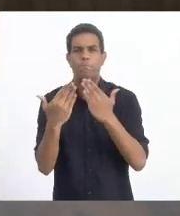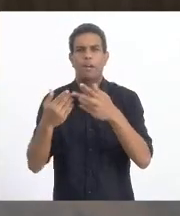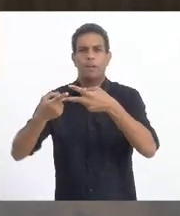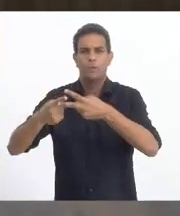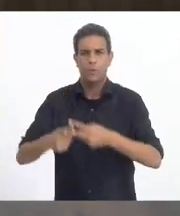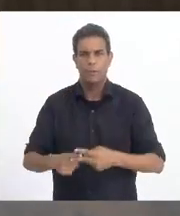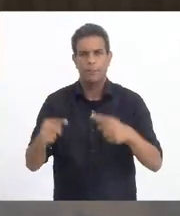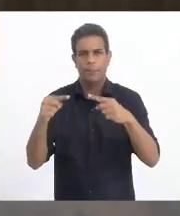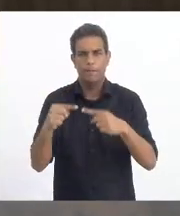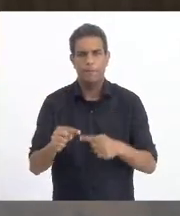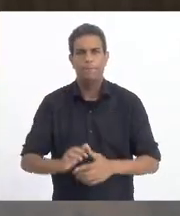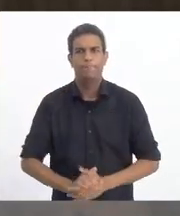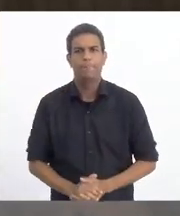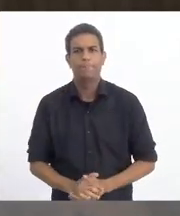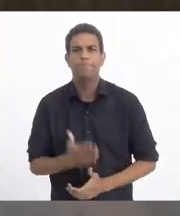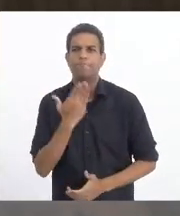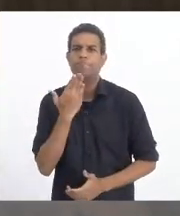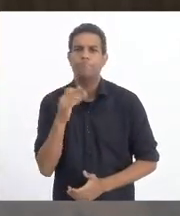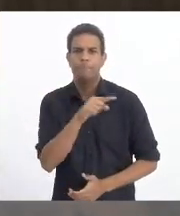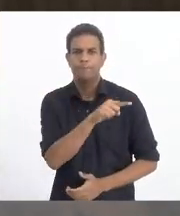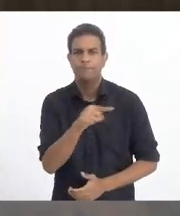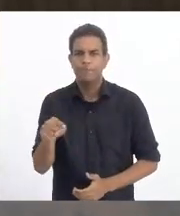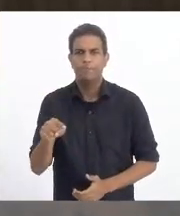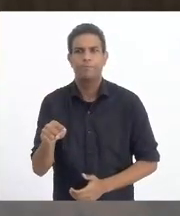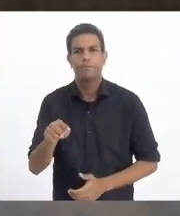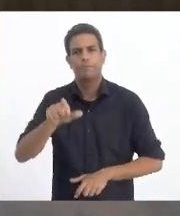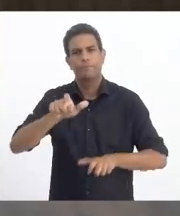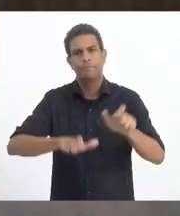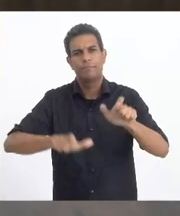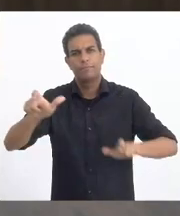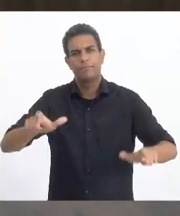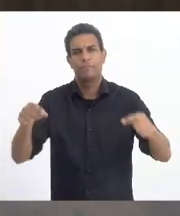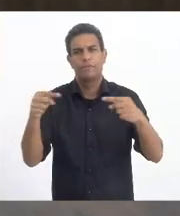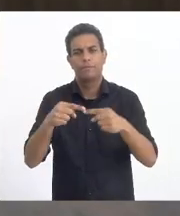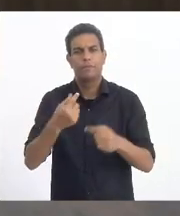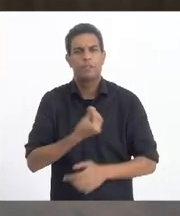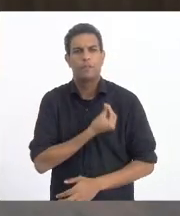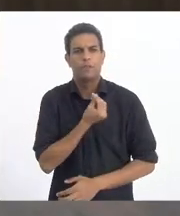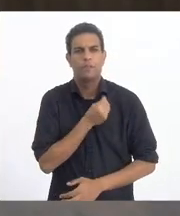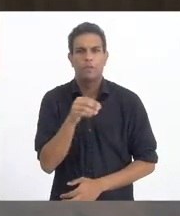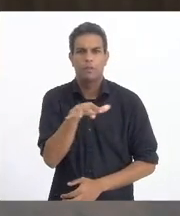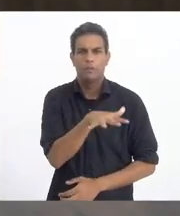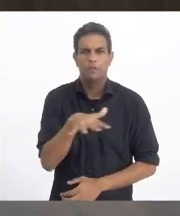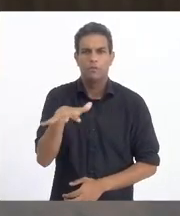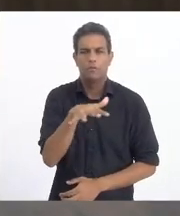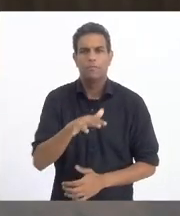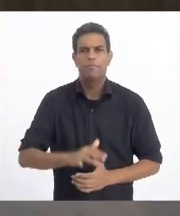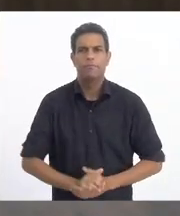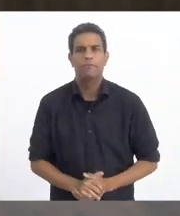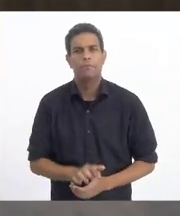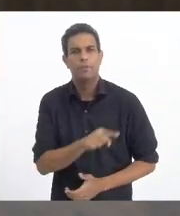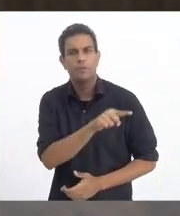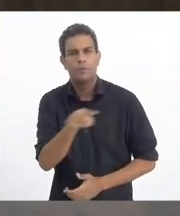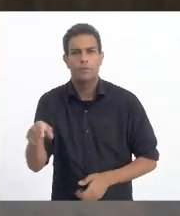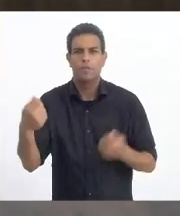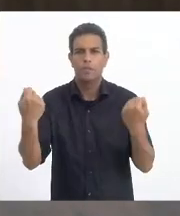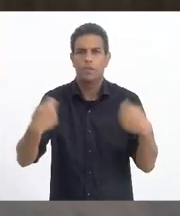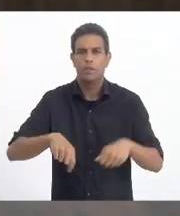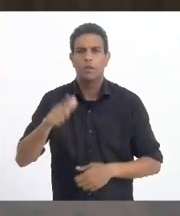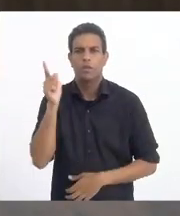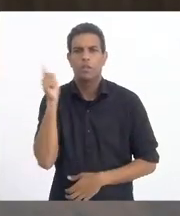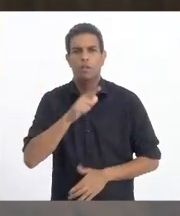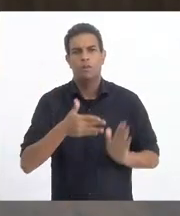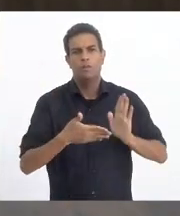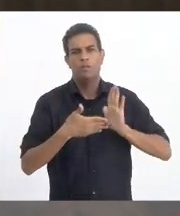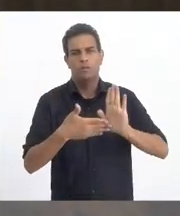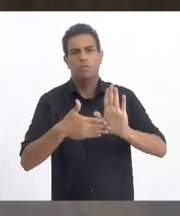corrijam. E também eu quero pedir que as pensionistas sejam mais presentes. Tá? Sejam mais presentes. Mostrar